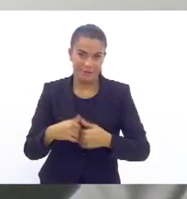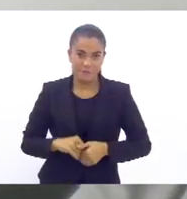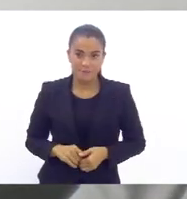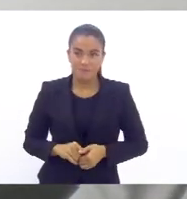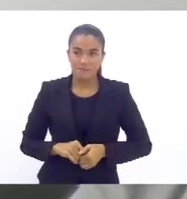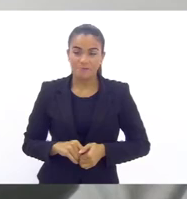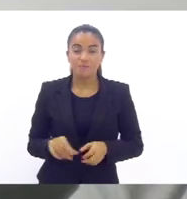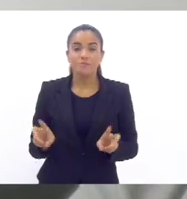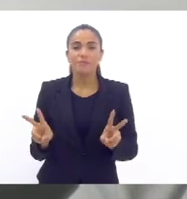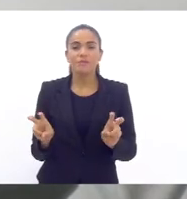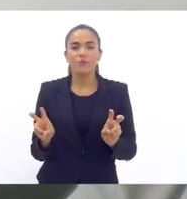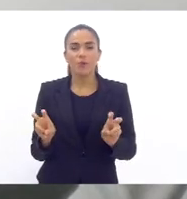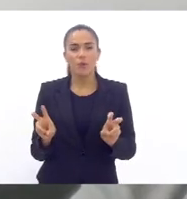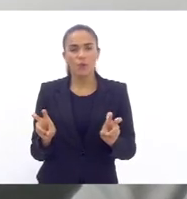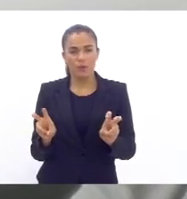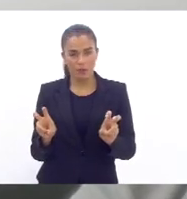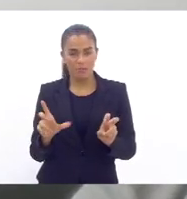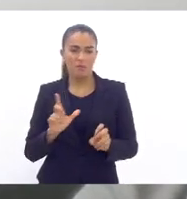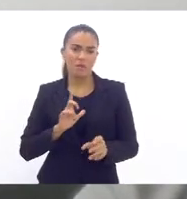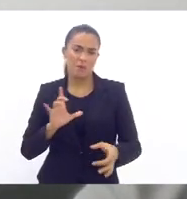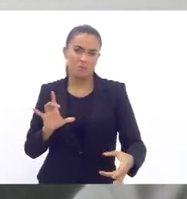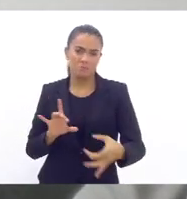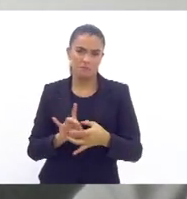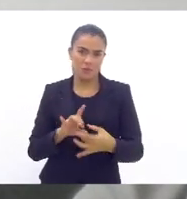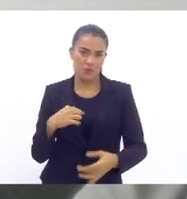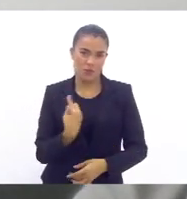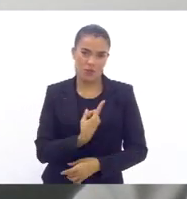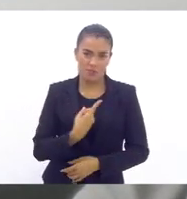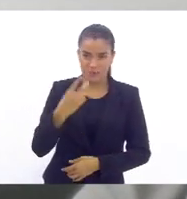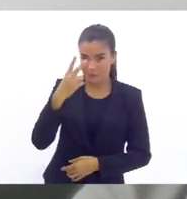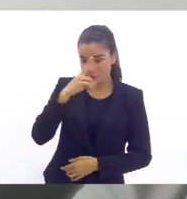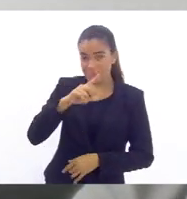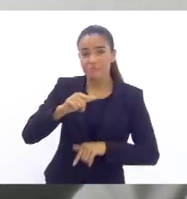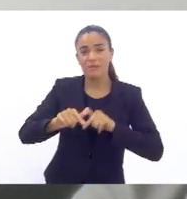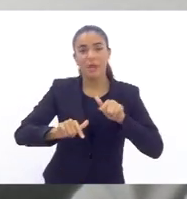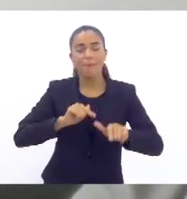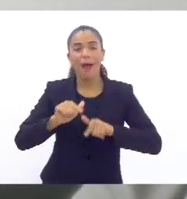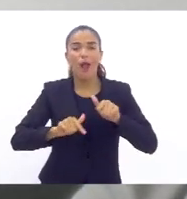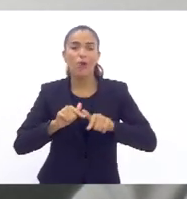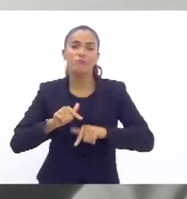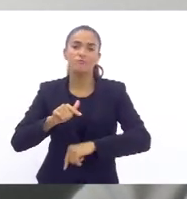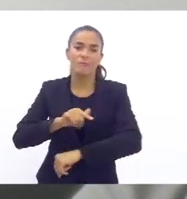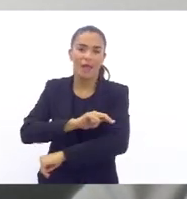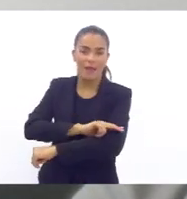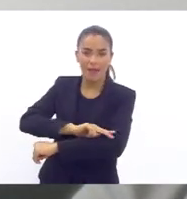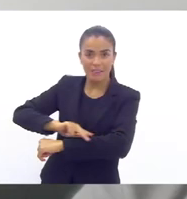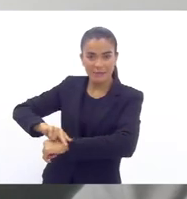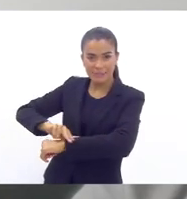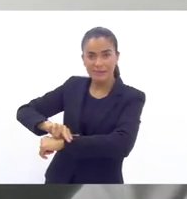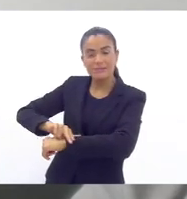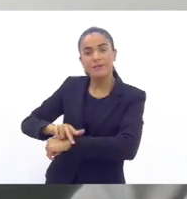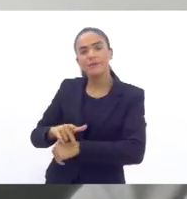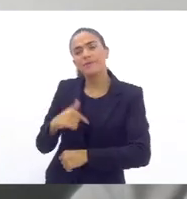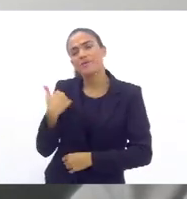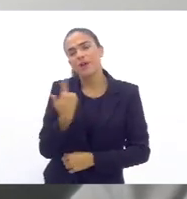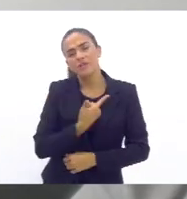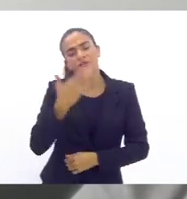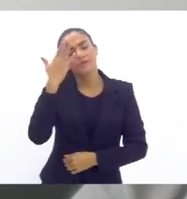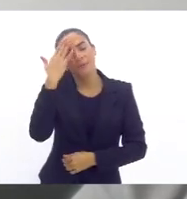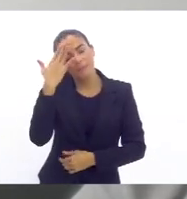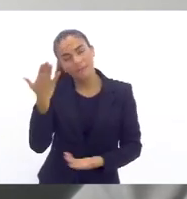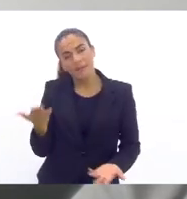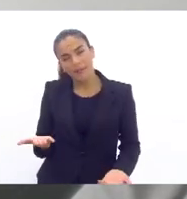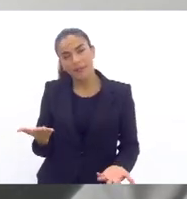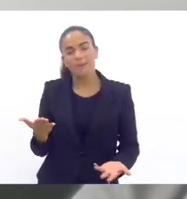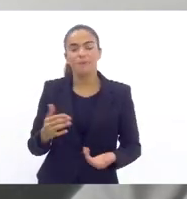tem todo a ver com o nosso trabalho aqui que é o trabalho da questão racial nós sabemos muito bem que